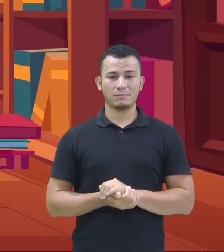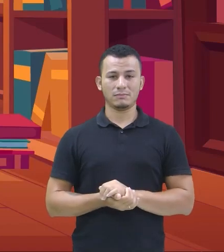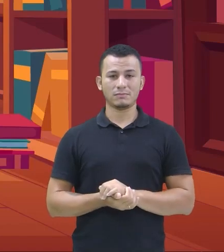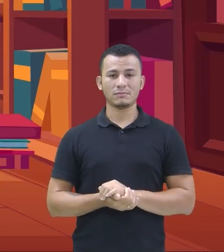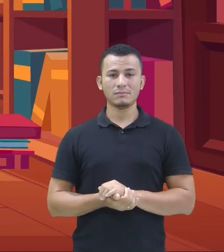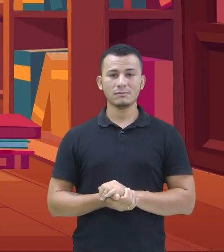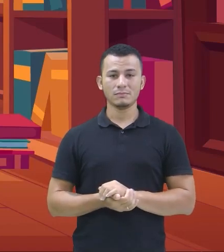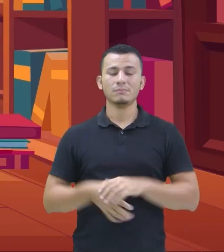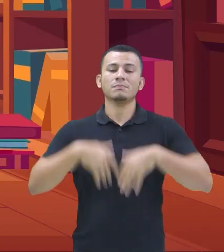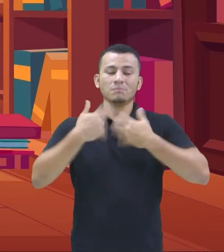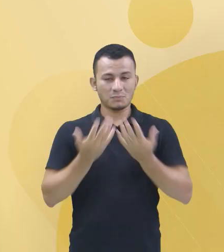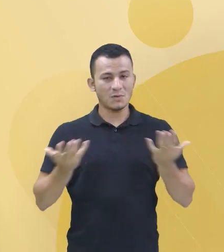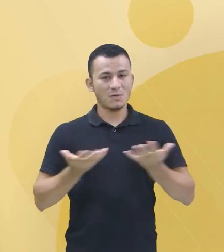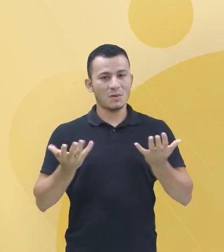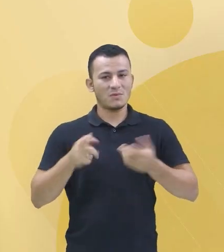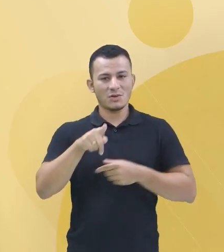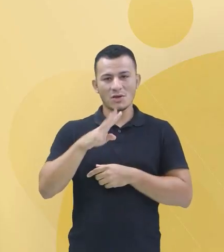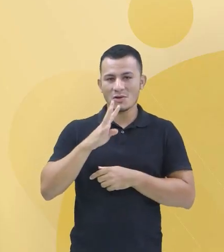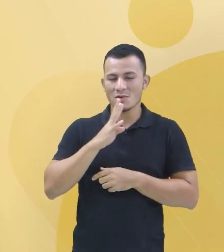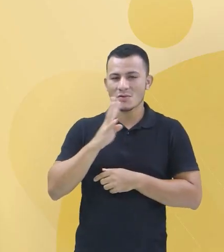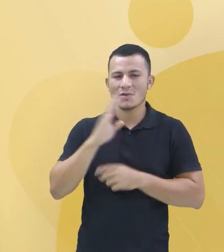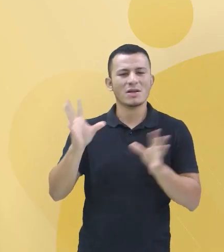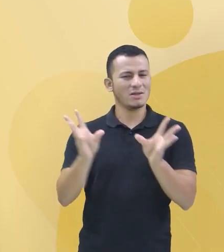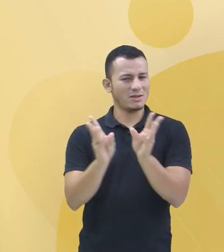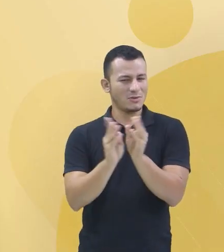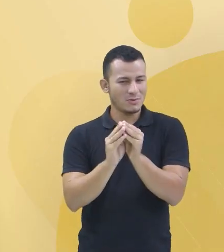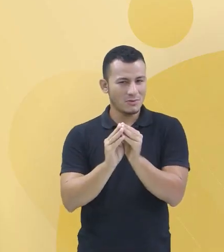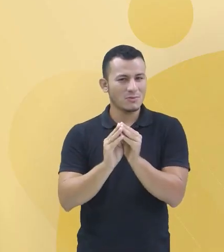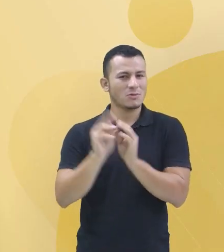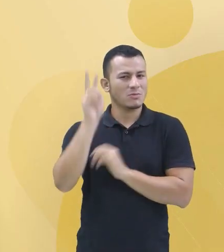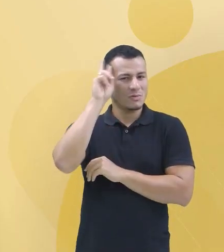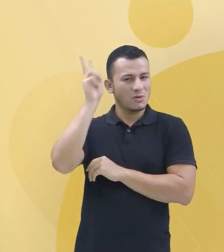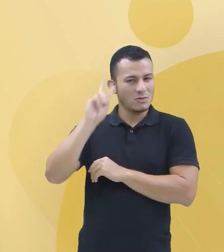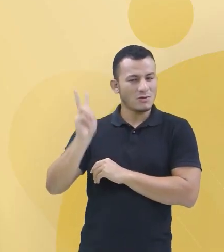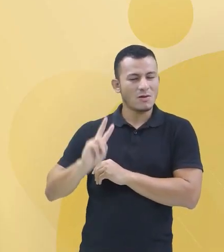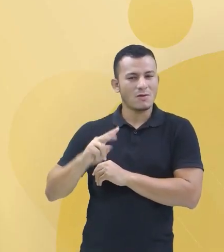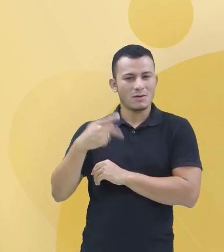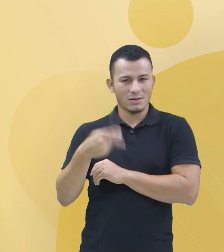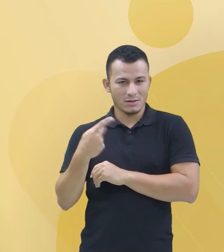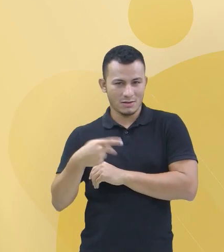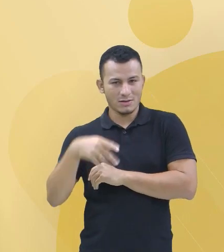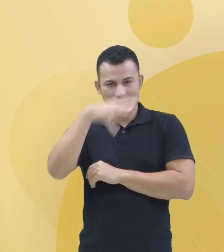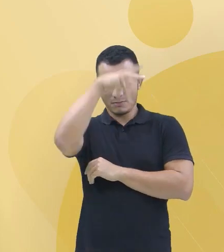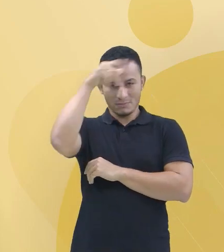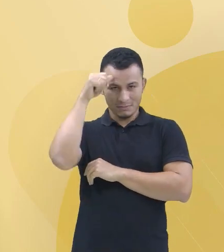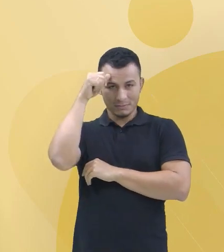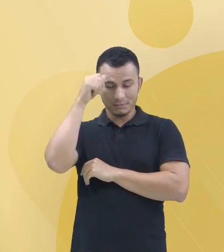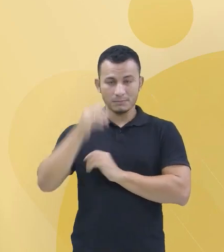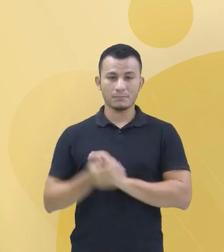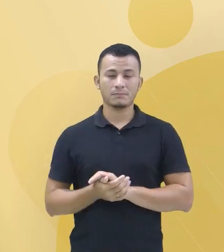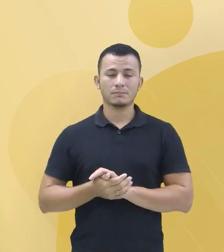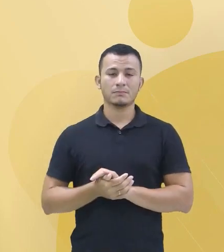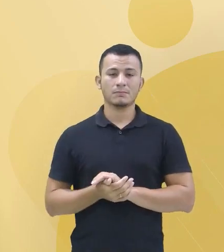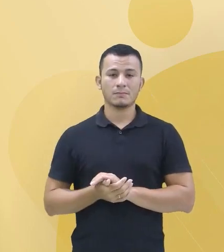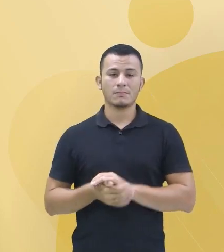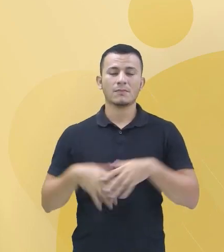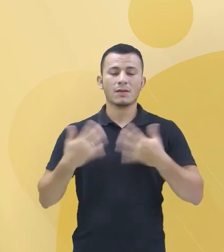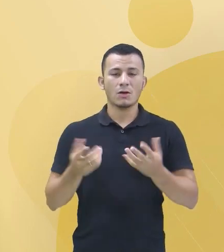que você já conheceu um pouquinho, do histórico da nossa capital, Manaus, vamos